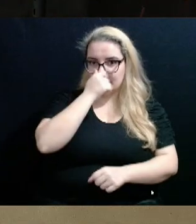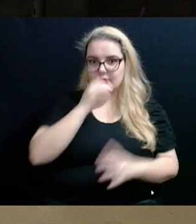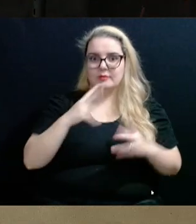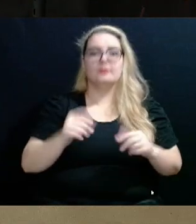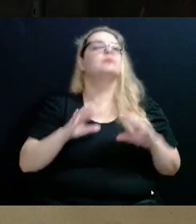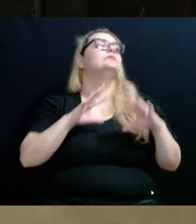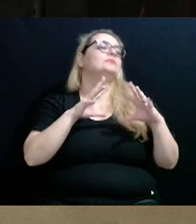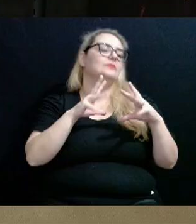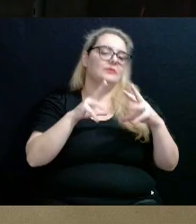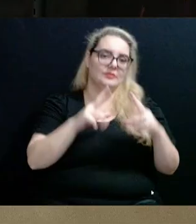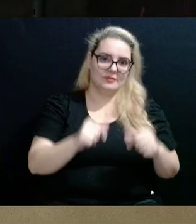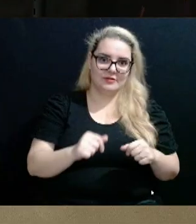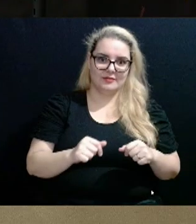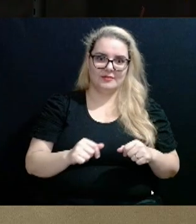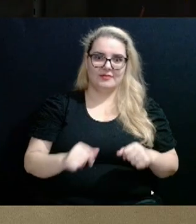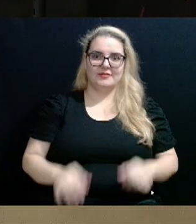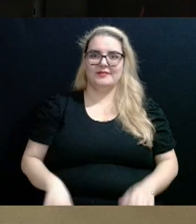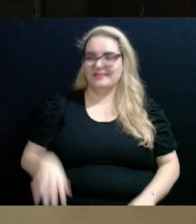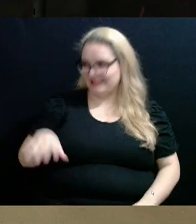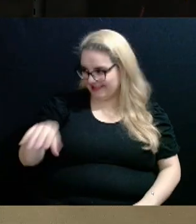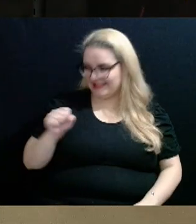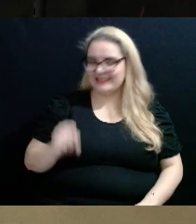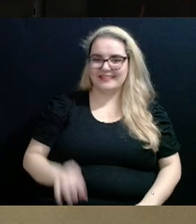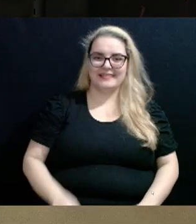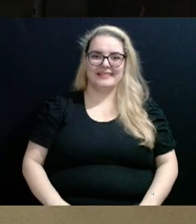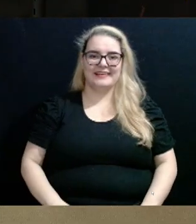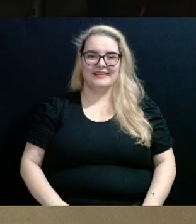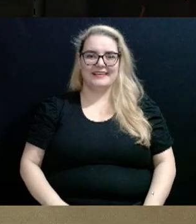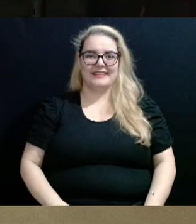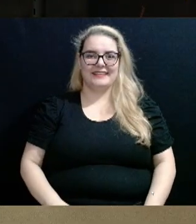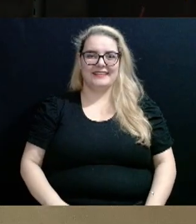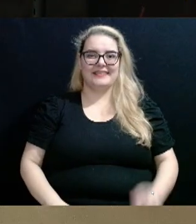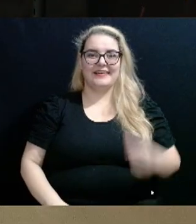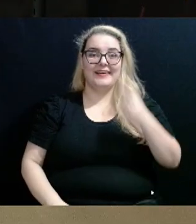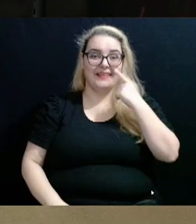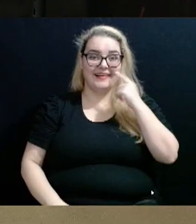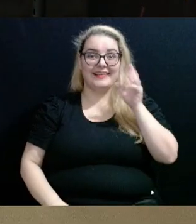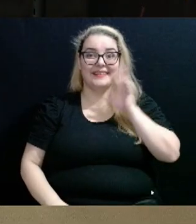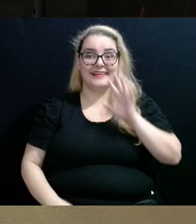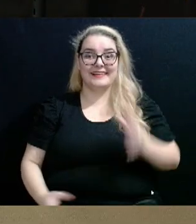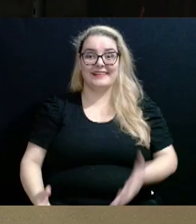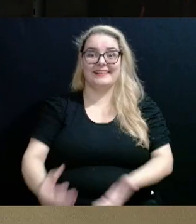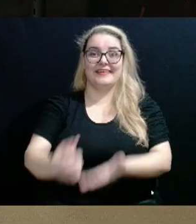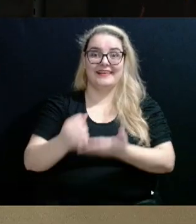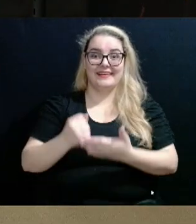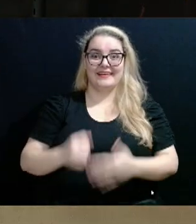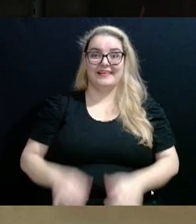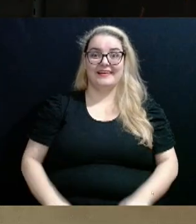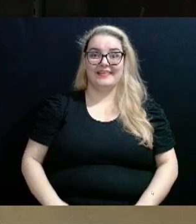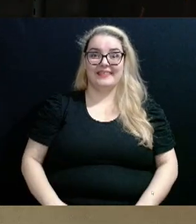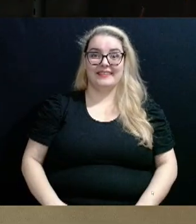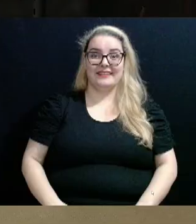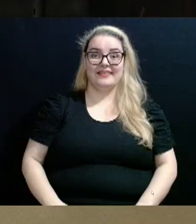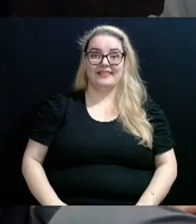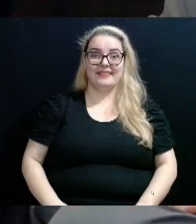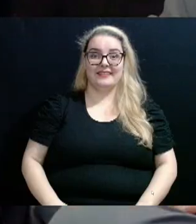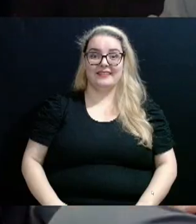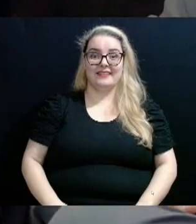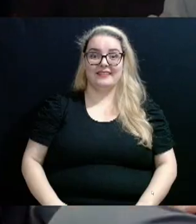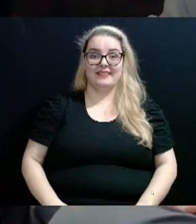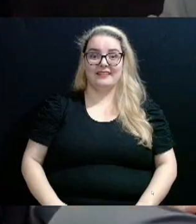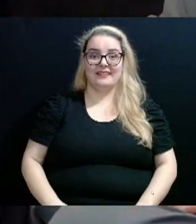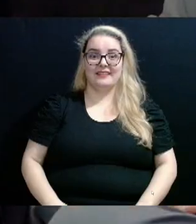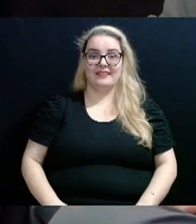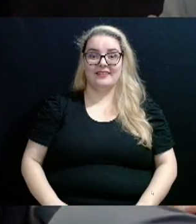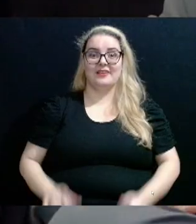pro programa hoje. Olha só que legal, ele trouxe os álbuns dele. Ó, mostra assim, ó, que daí a câmera fecha você. Mostra assim e para aquela lá, vamos